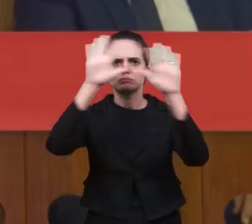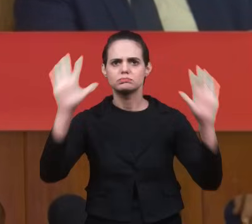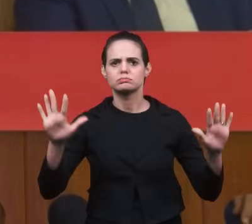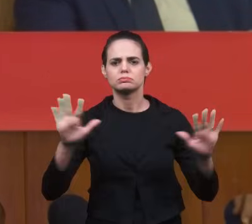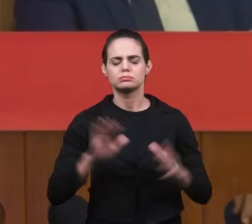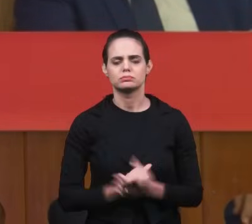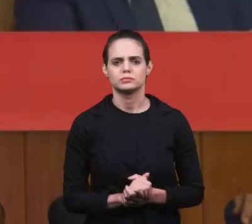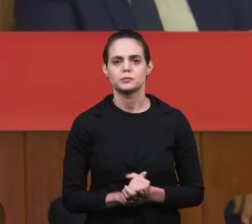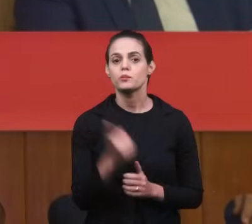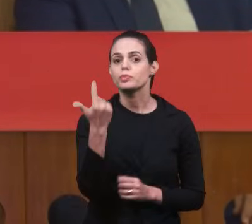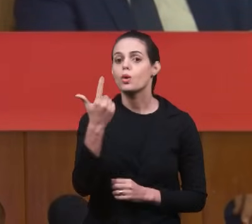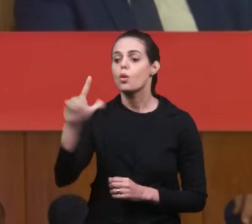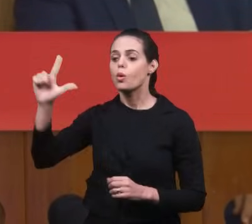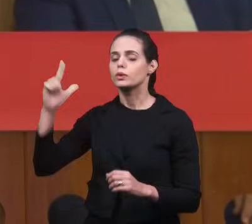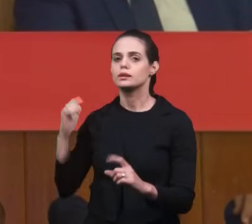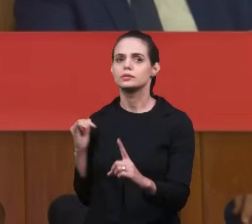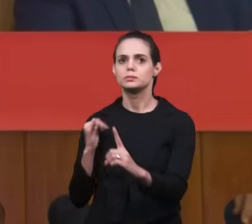profecia,